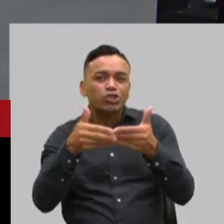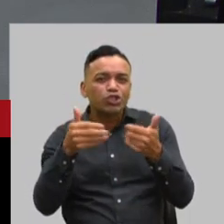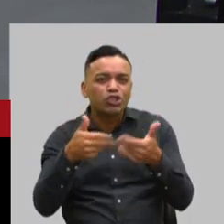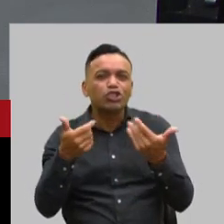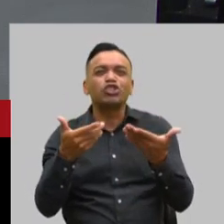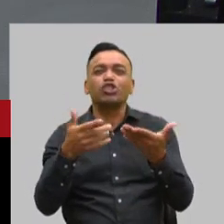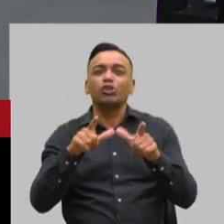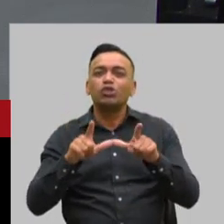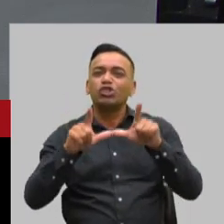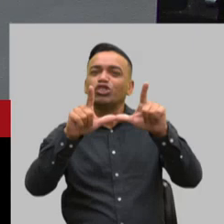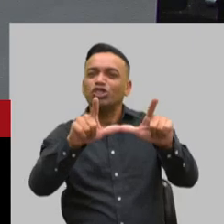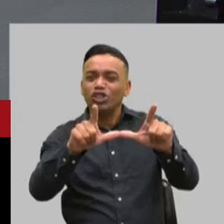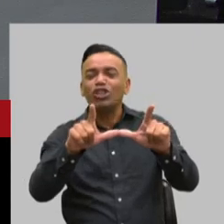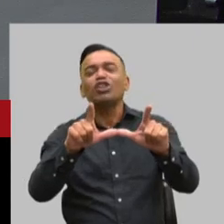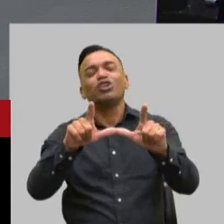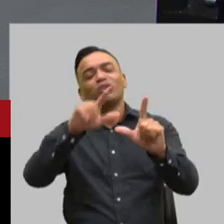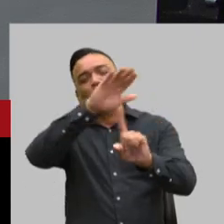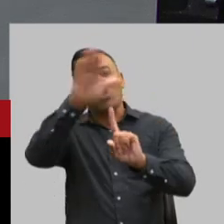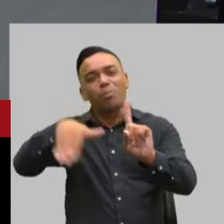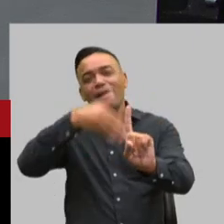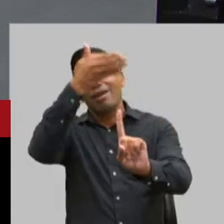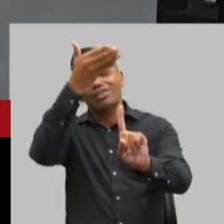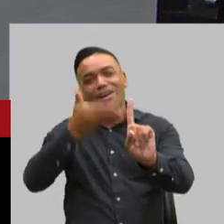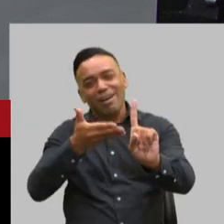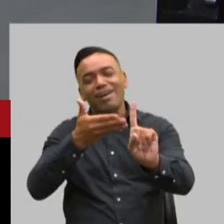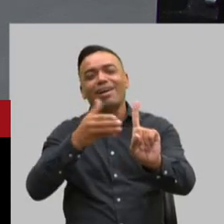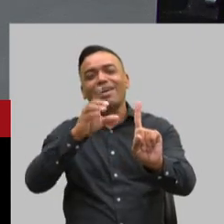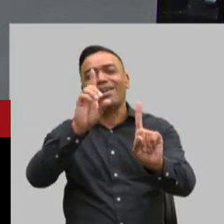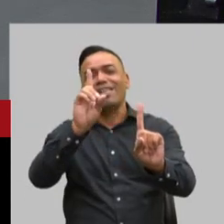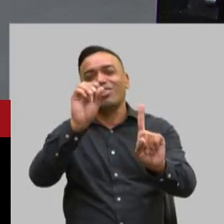do título ao nosso homenageado.